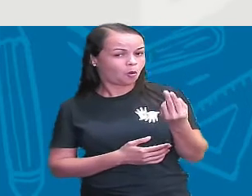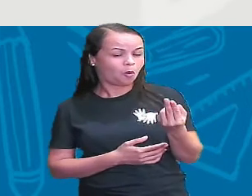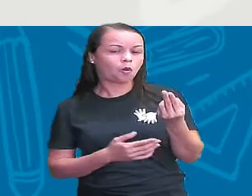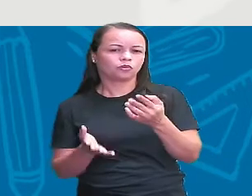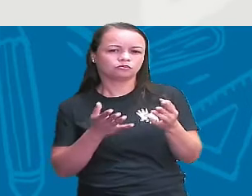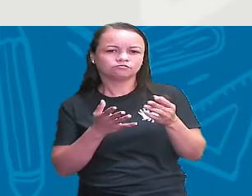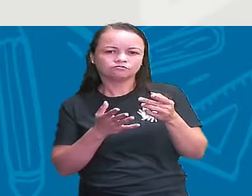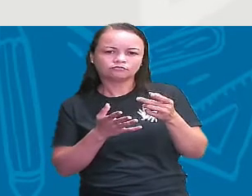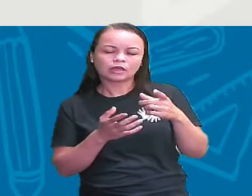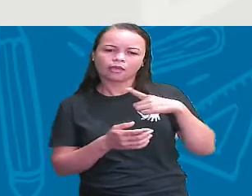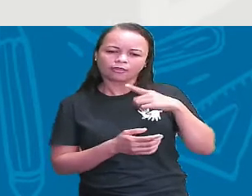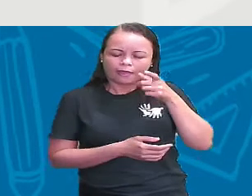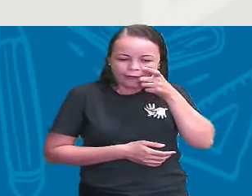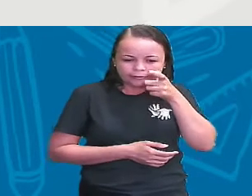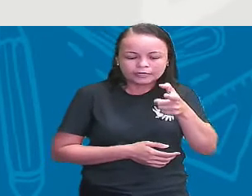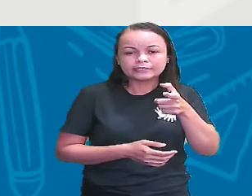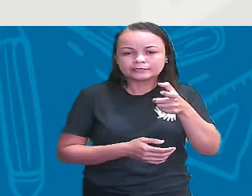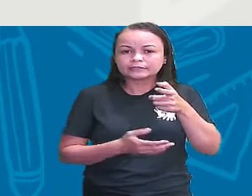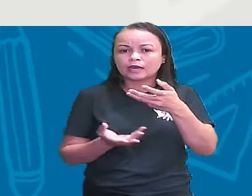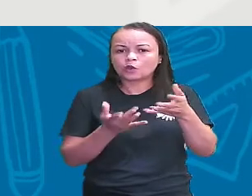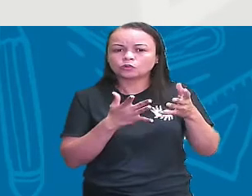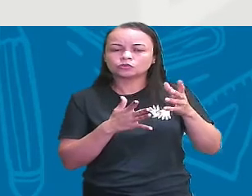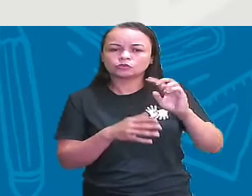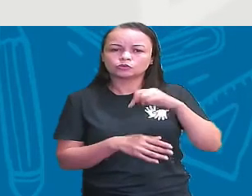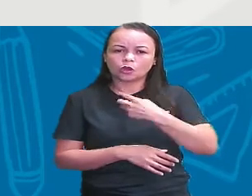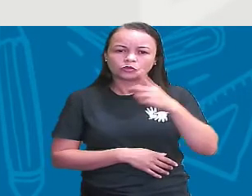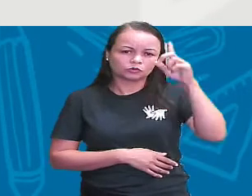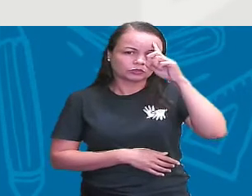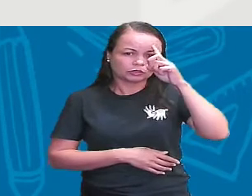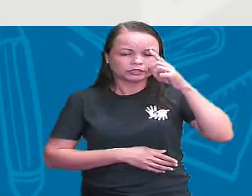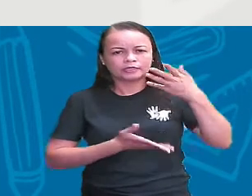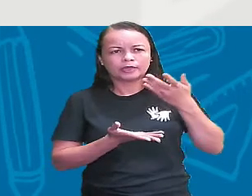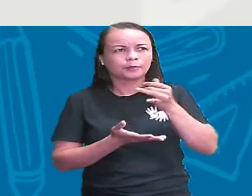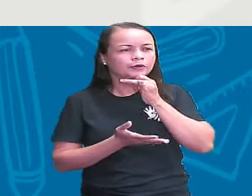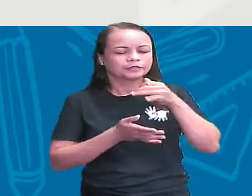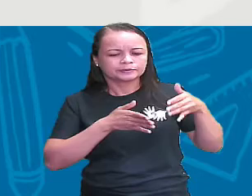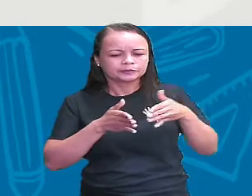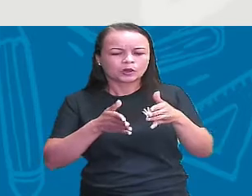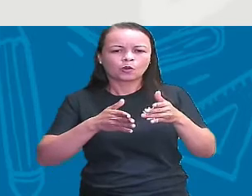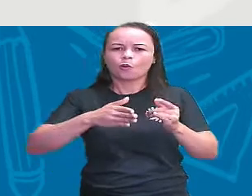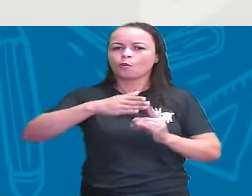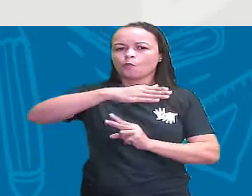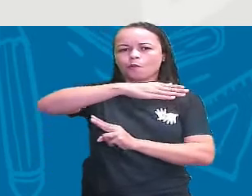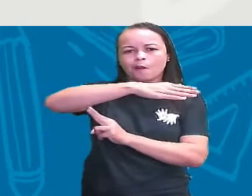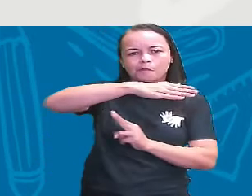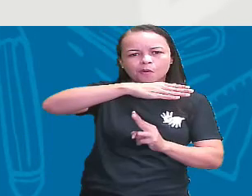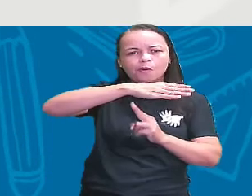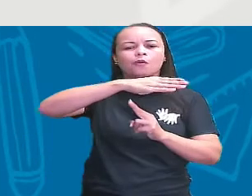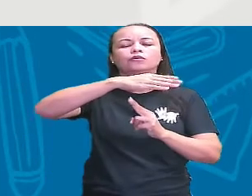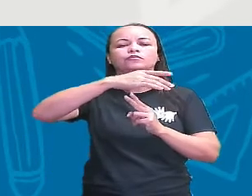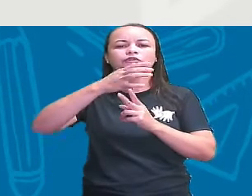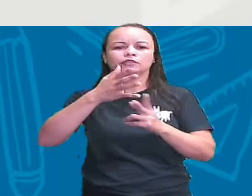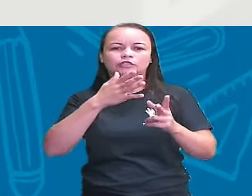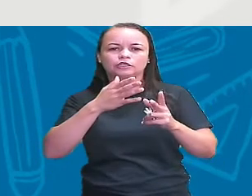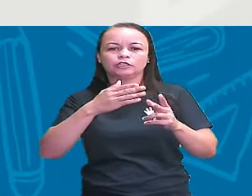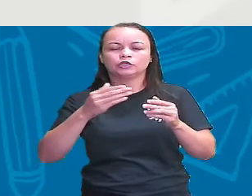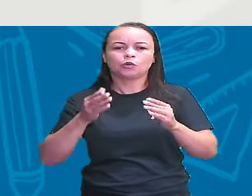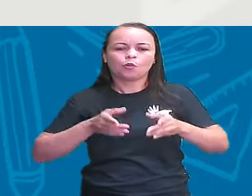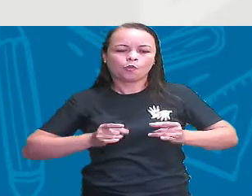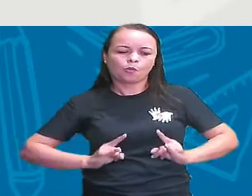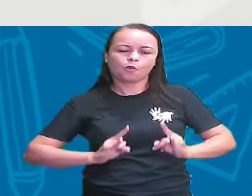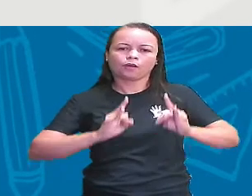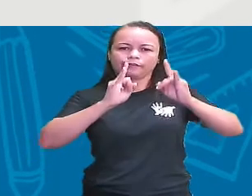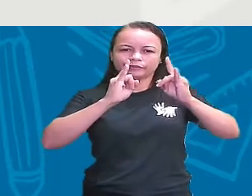a atenção em nosso trajeto diário, como a ponte, um edifício, na esquina